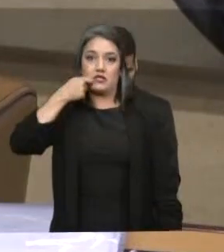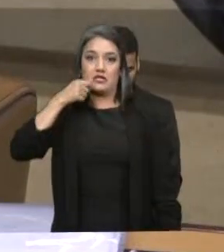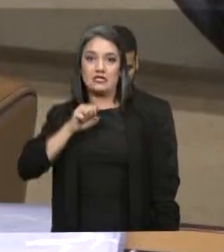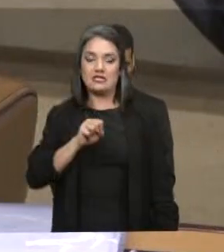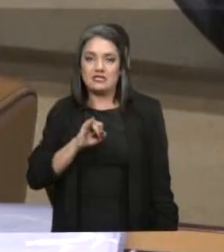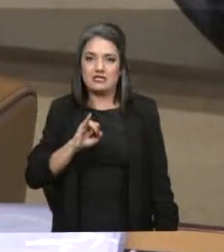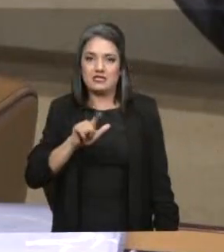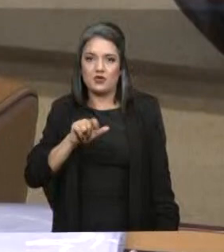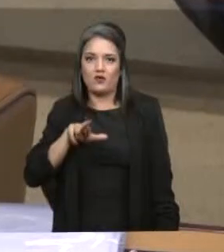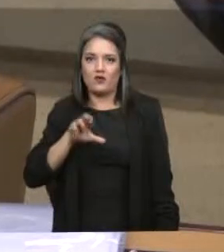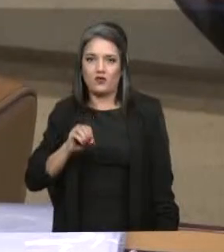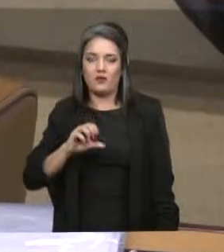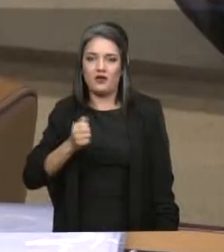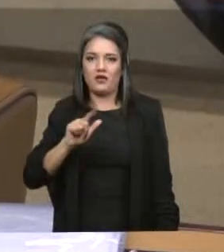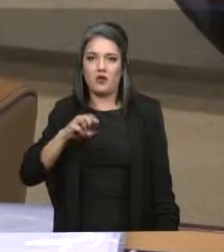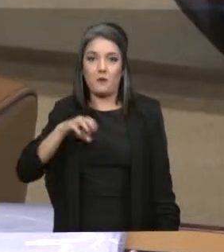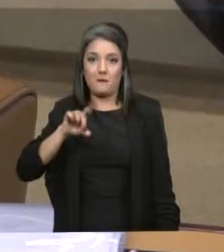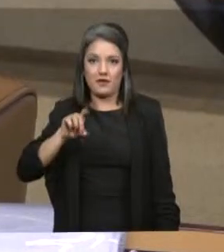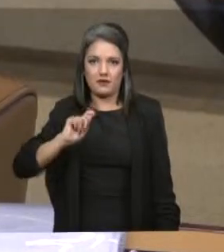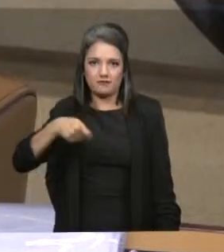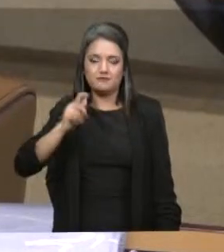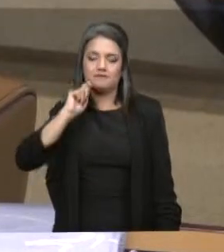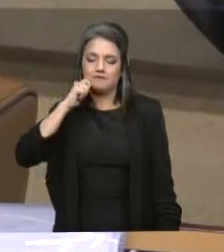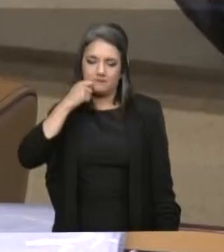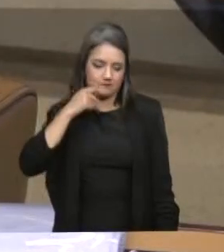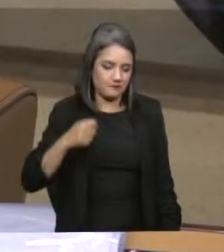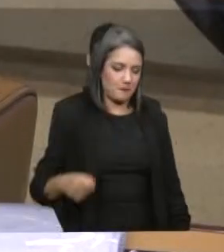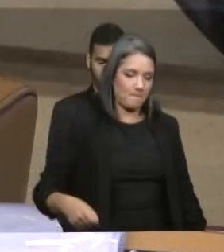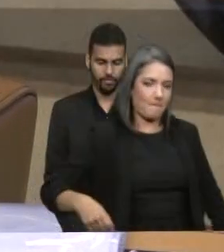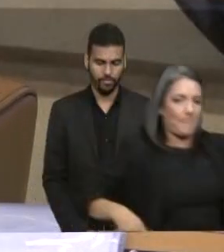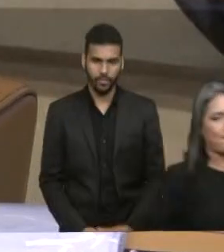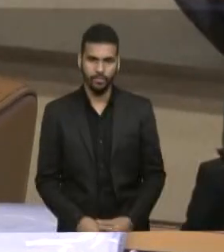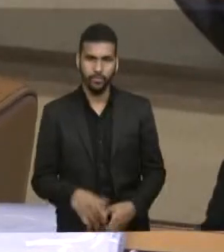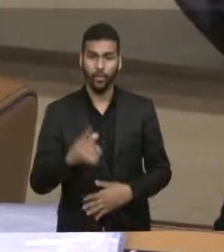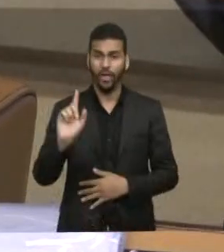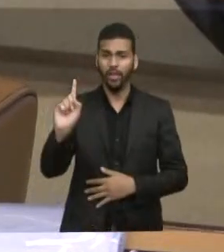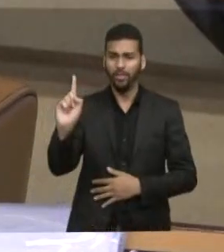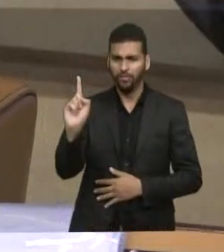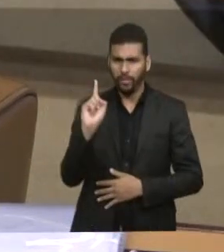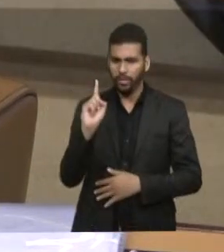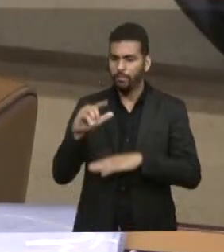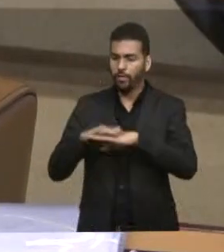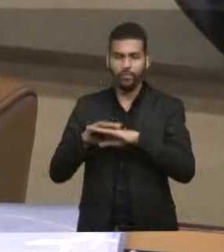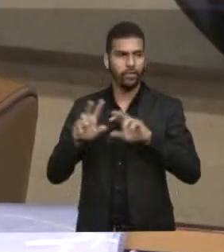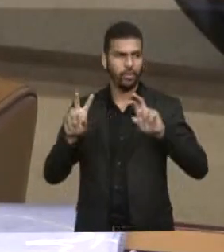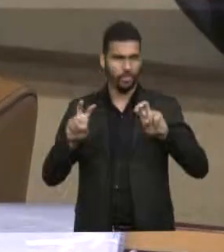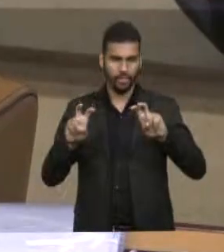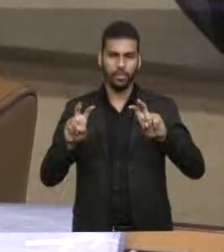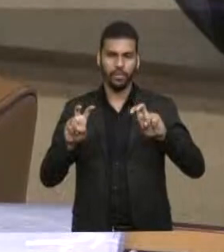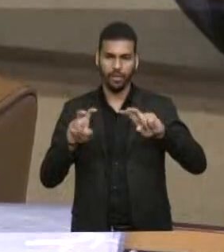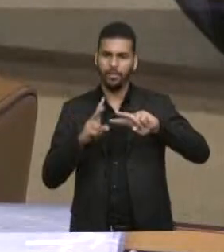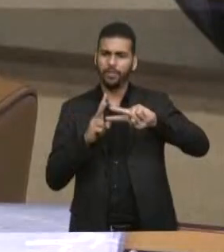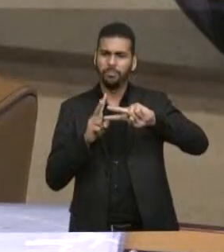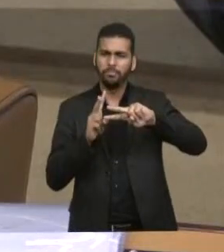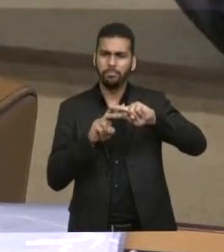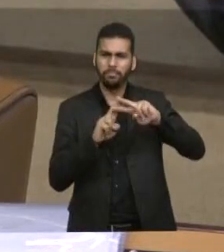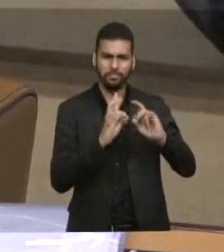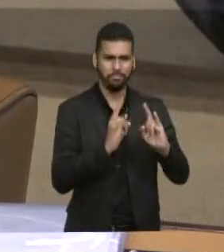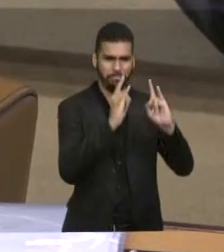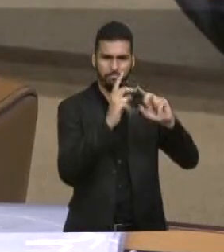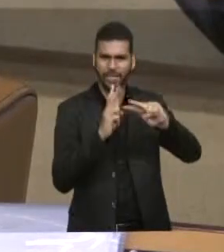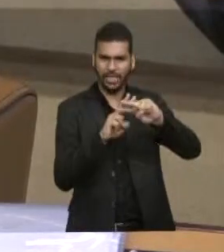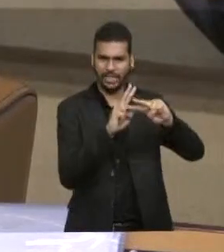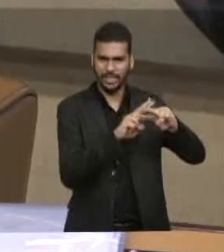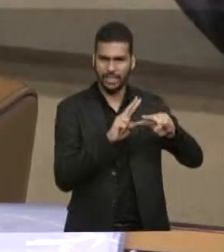que veio com a missão de conversar sobre essa questão dos presídios e eu recomendei que ele